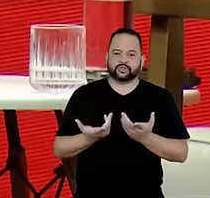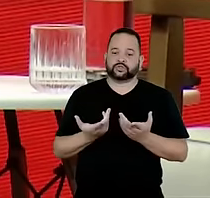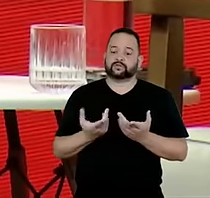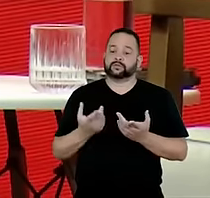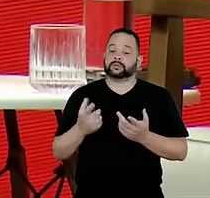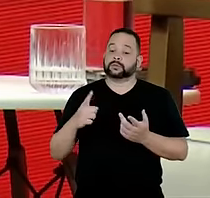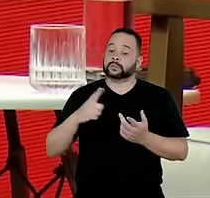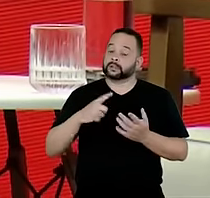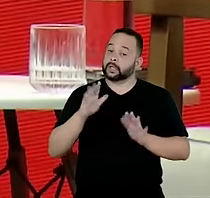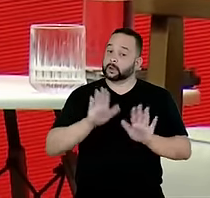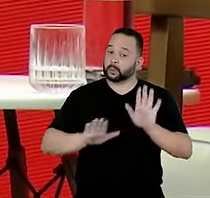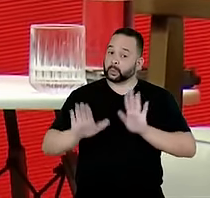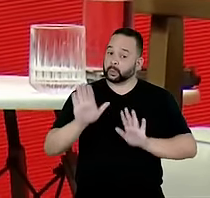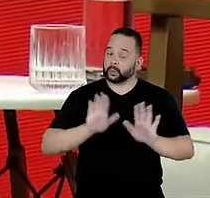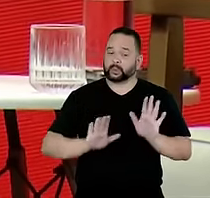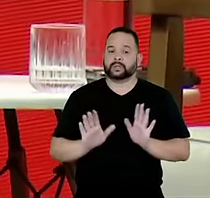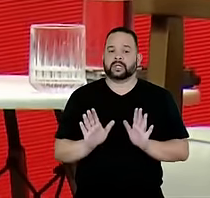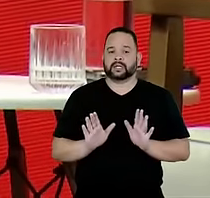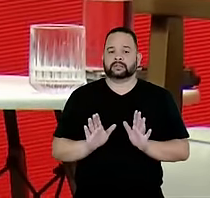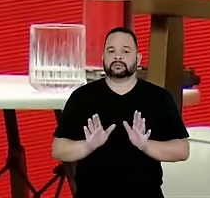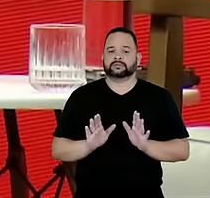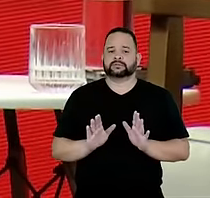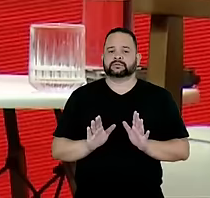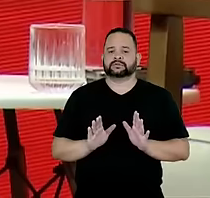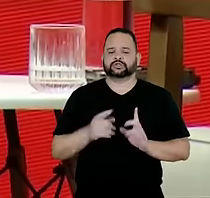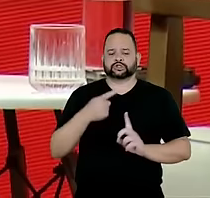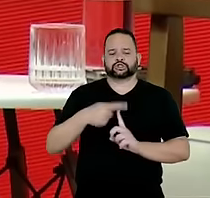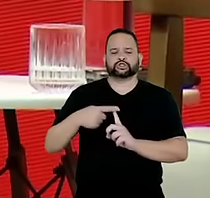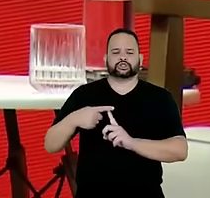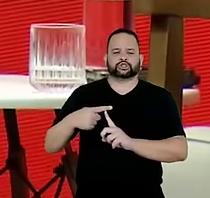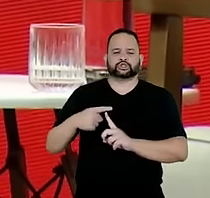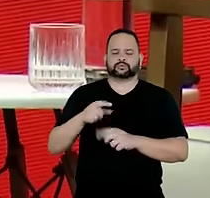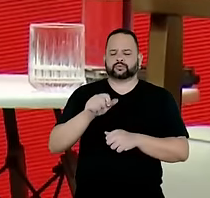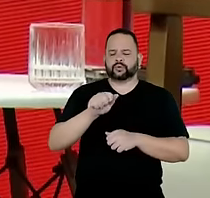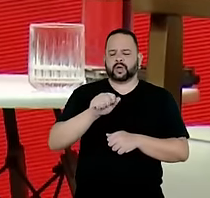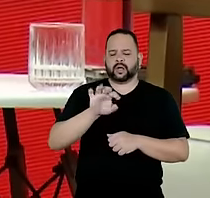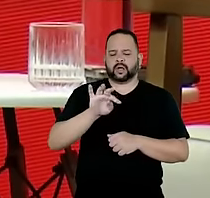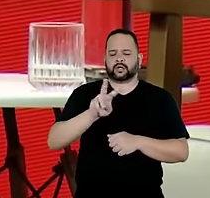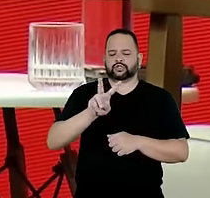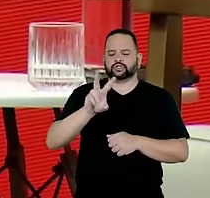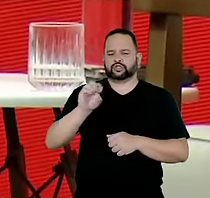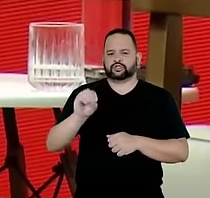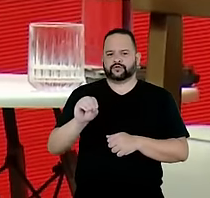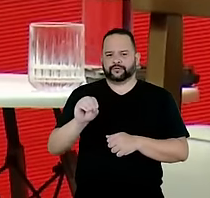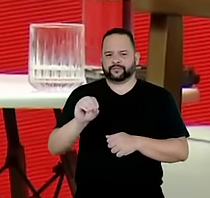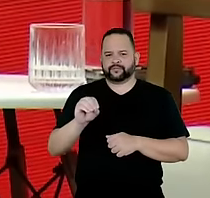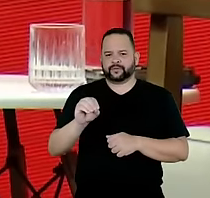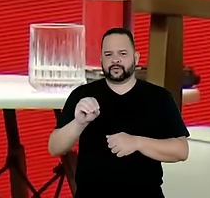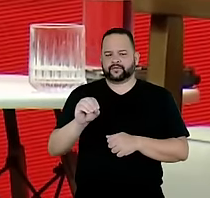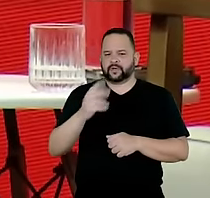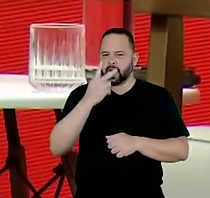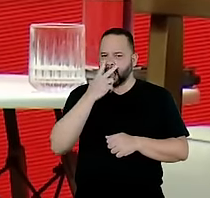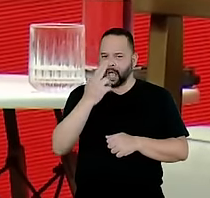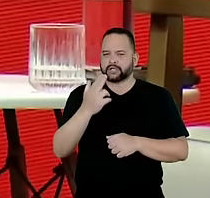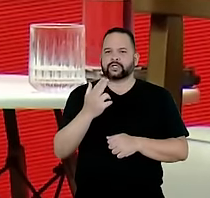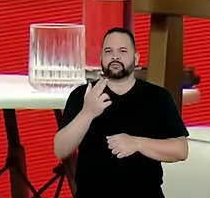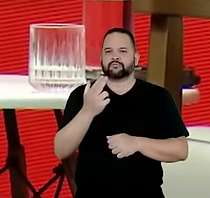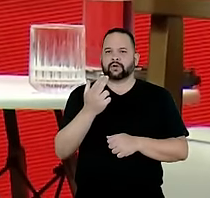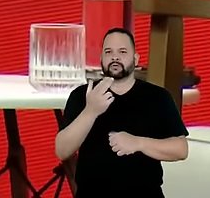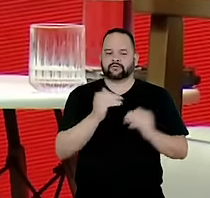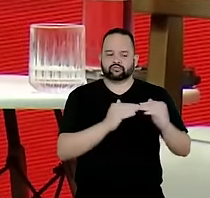que classe de ativo né olhando no final de 24 tem a superar o CDI na visão de